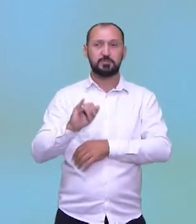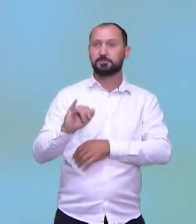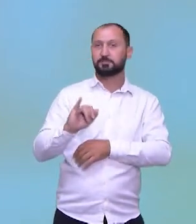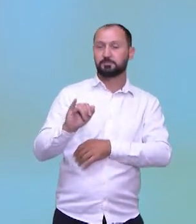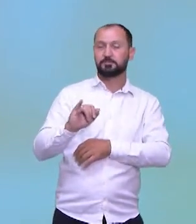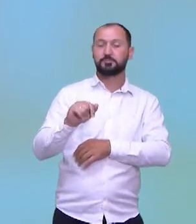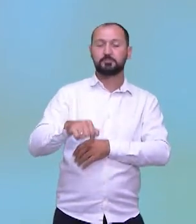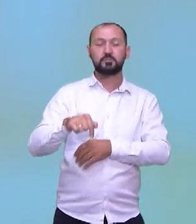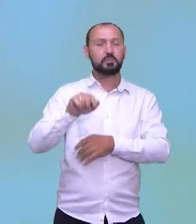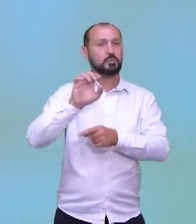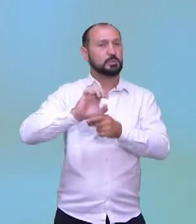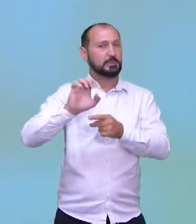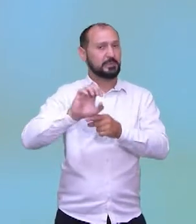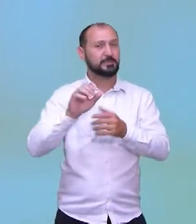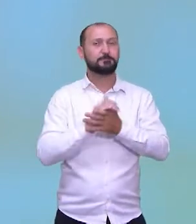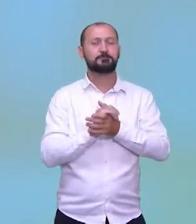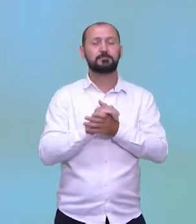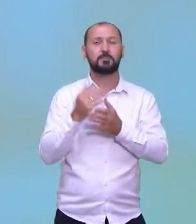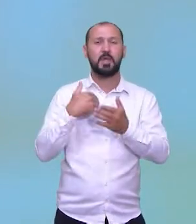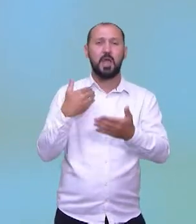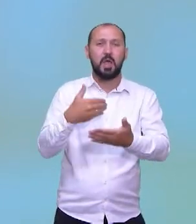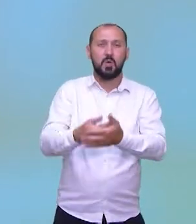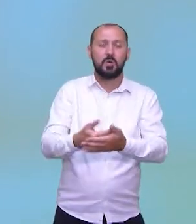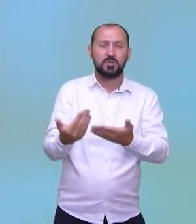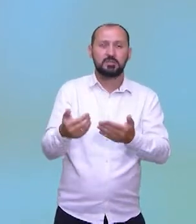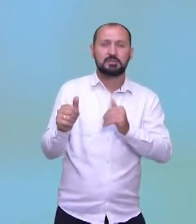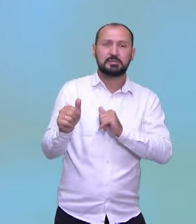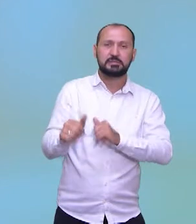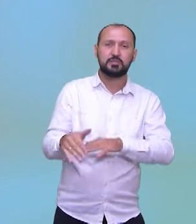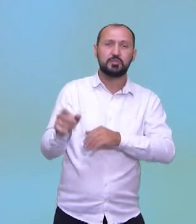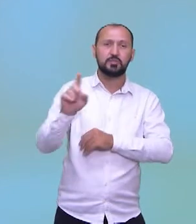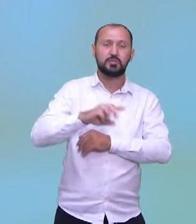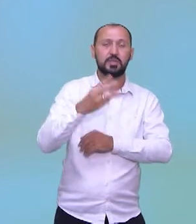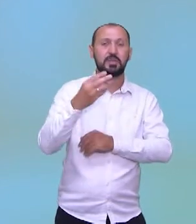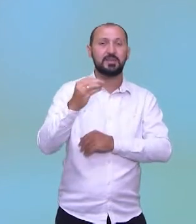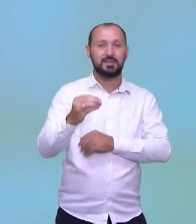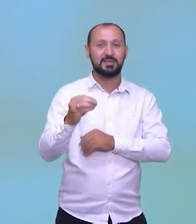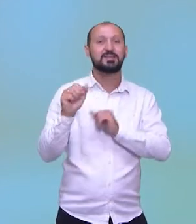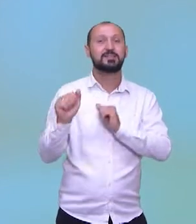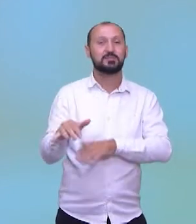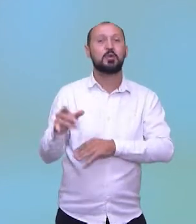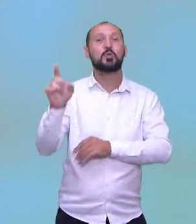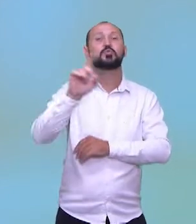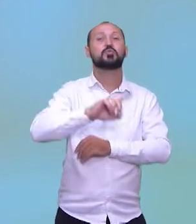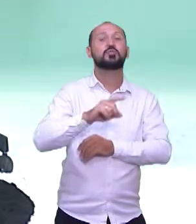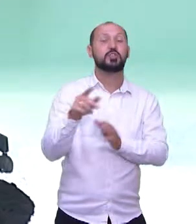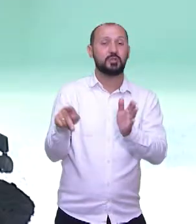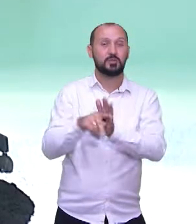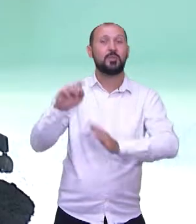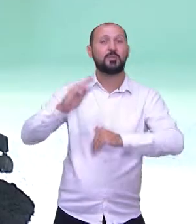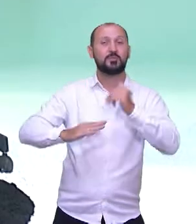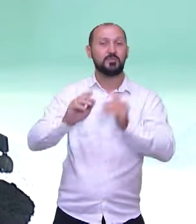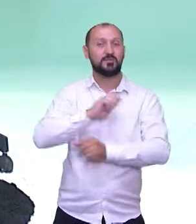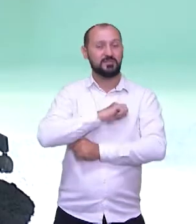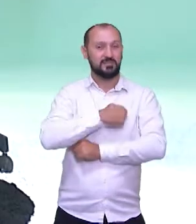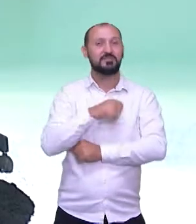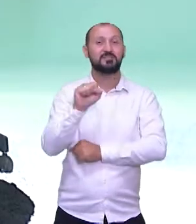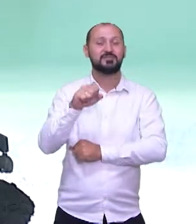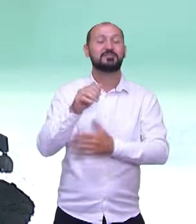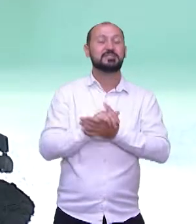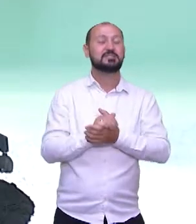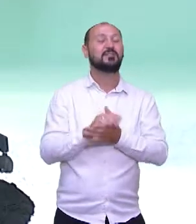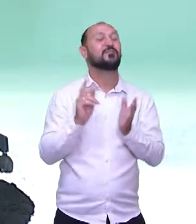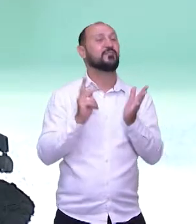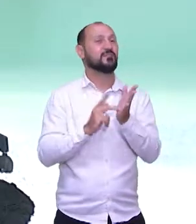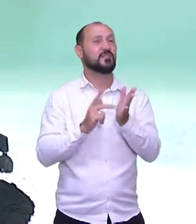Tributários do Estado, que nesse finalzinho de setembro, inclusive dia 30 de setembro, é comemorado o Dia do Fiscal Tributário, né, Cláudio?